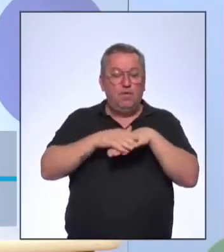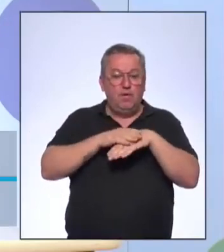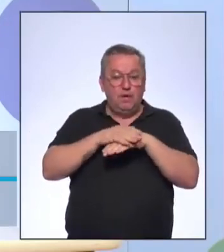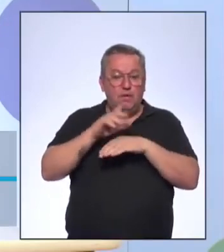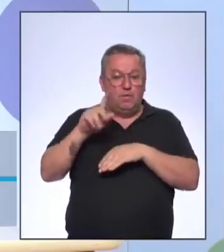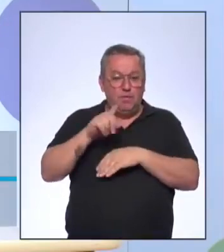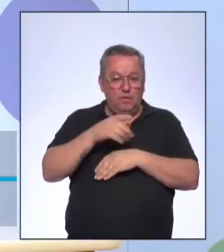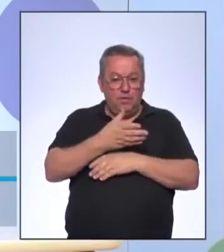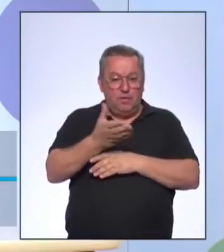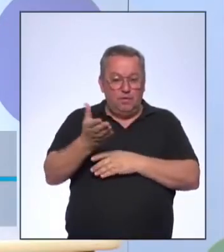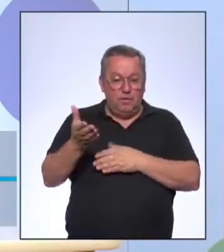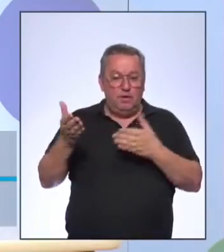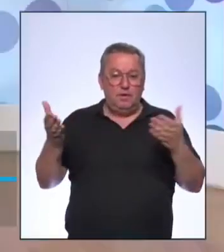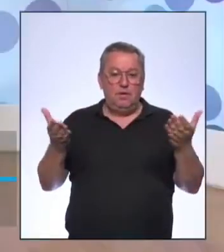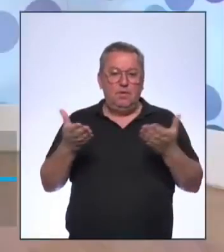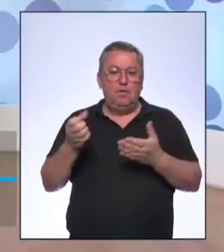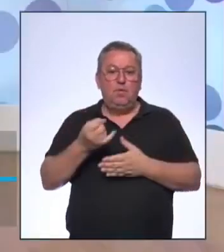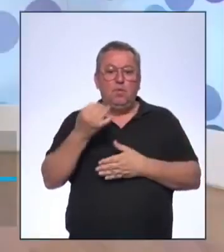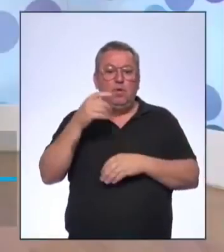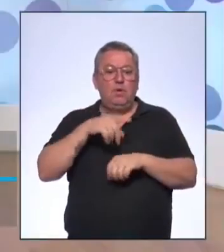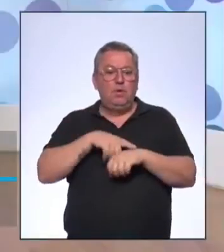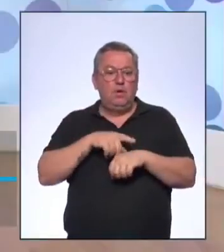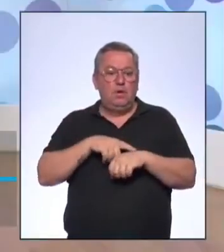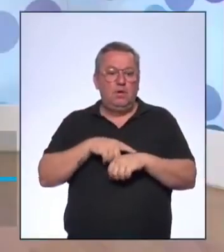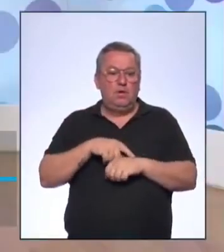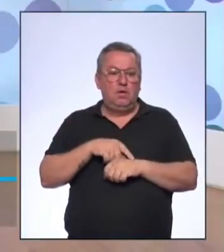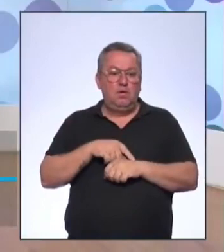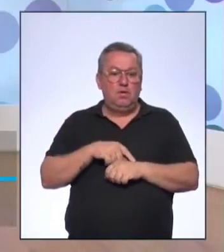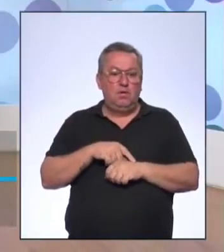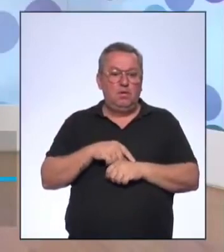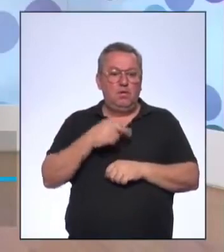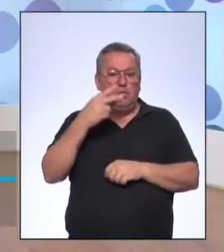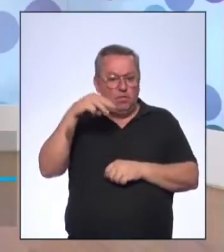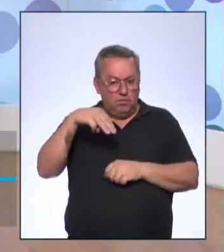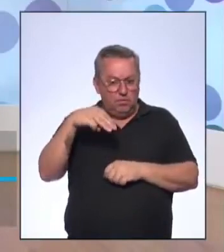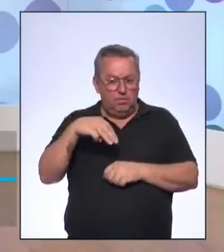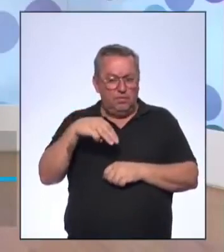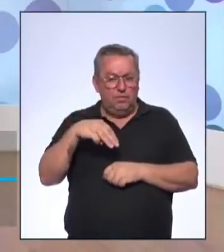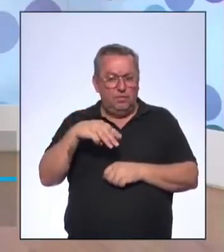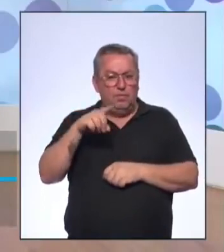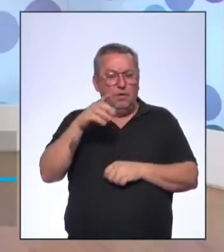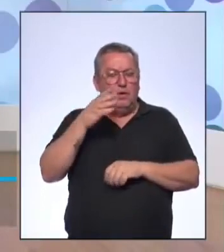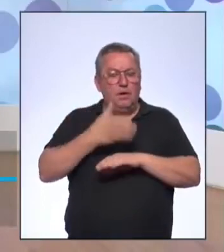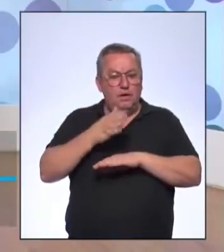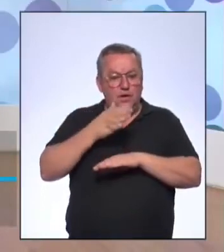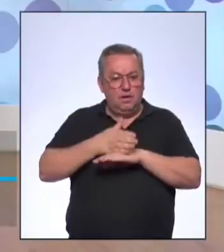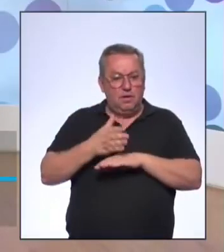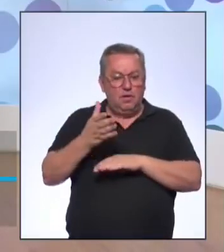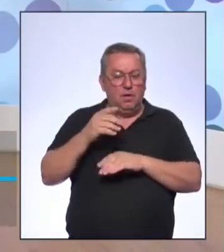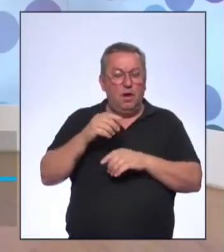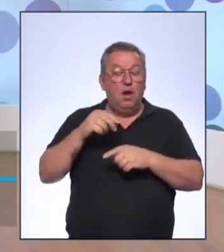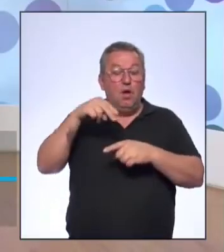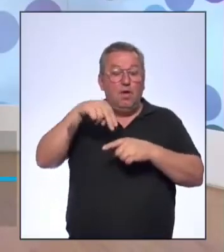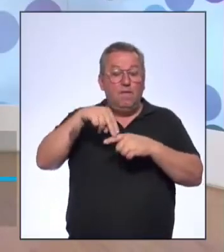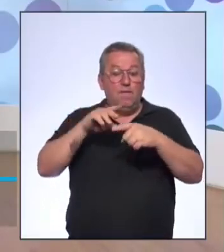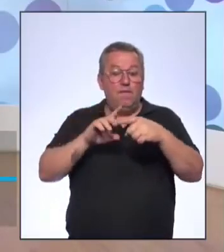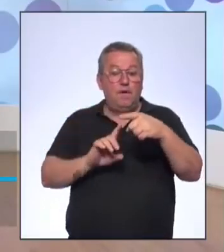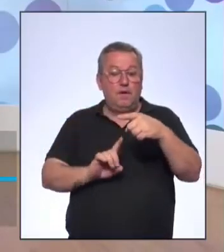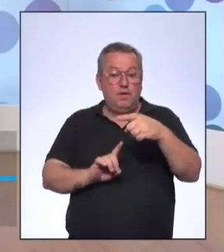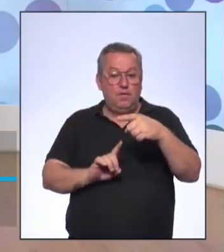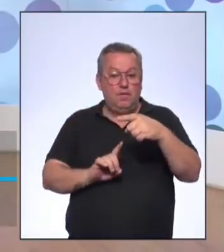de vocês. E agora, quanto tempo, hein, Jonas? Essa daí vamos deixar uns 2 minutinhos. Para esse exercício, então, eu quero a fração, né? Vocês